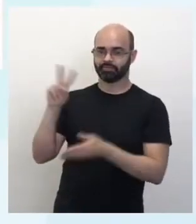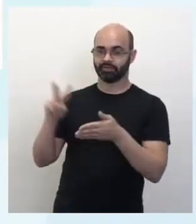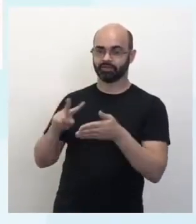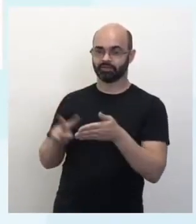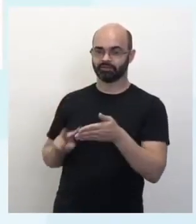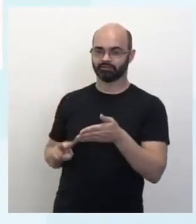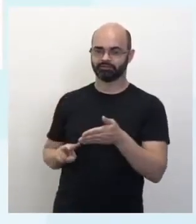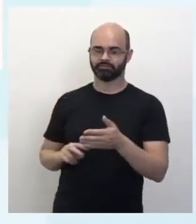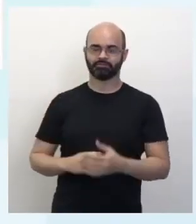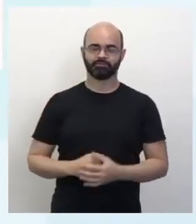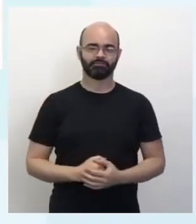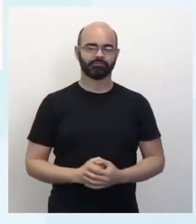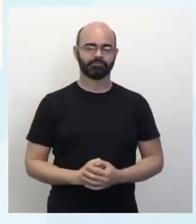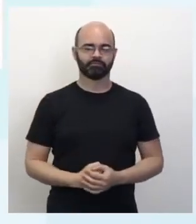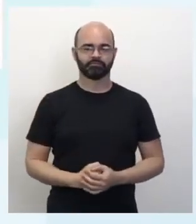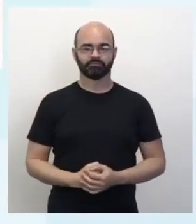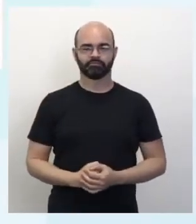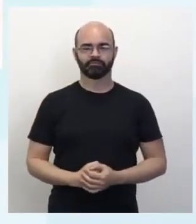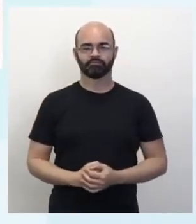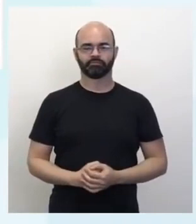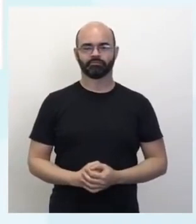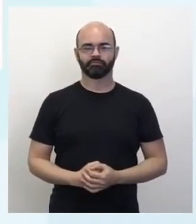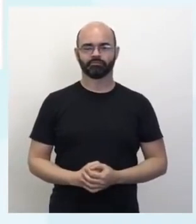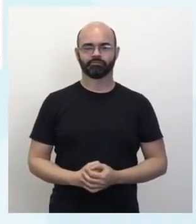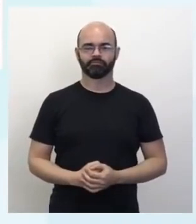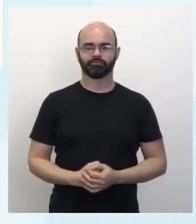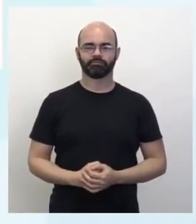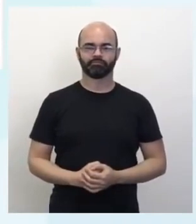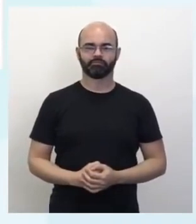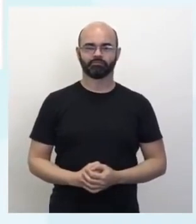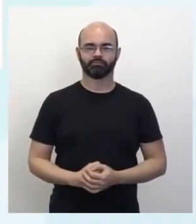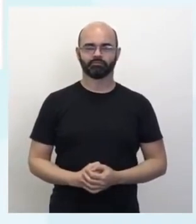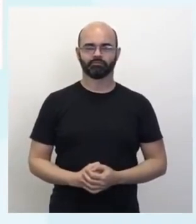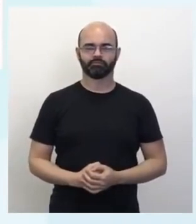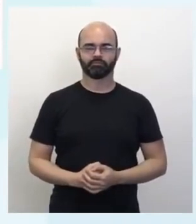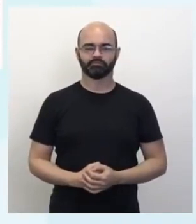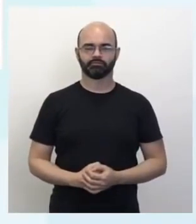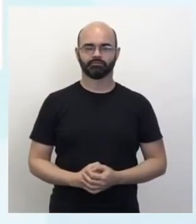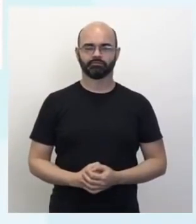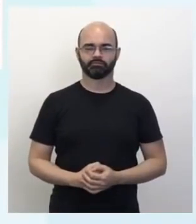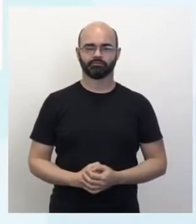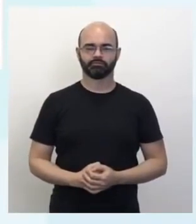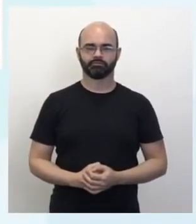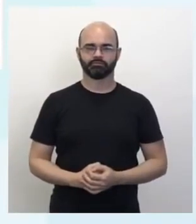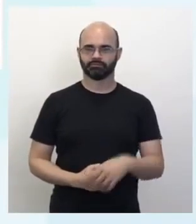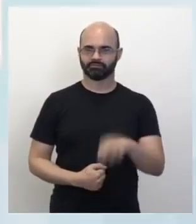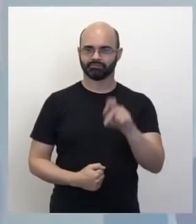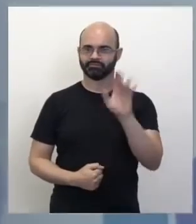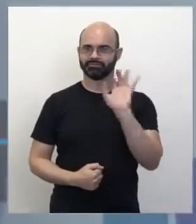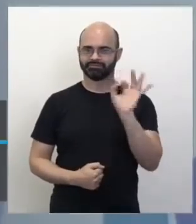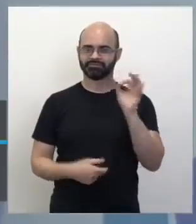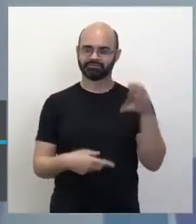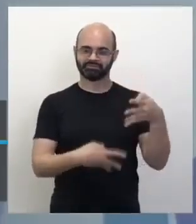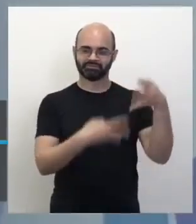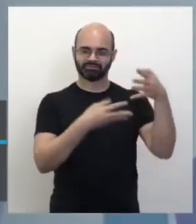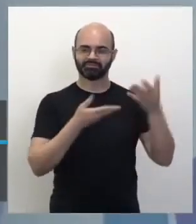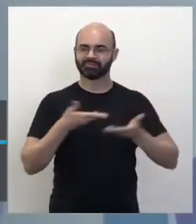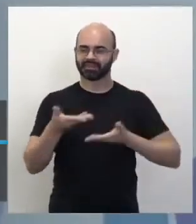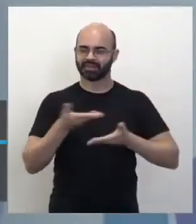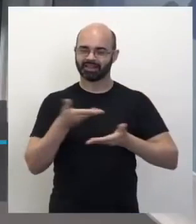Me. People, what are your plans for the weekend? Me. Okay. Já temos interação aí, João? Já temos